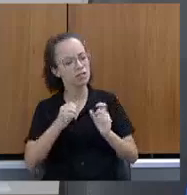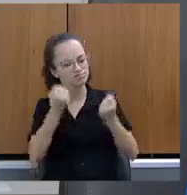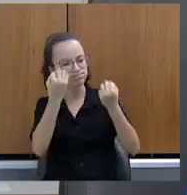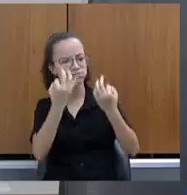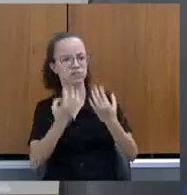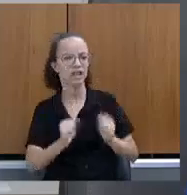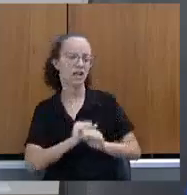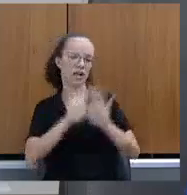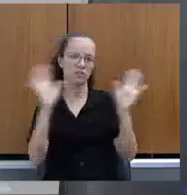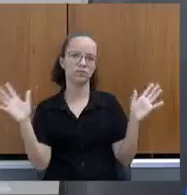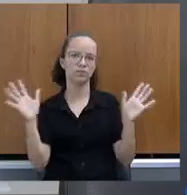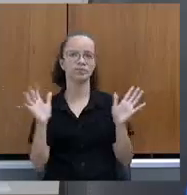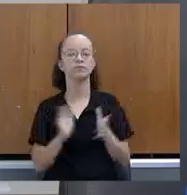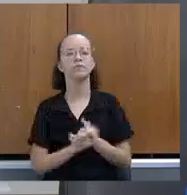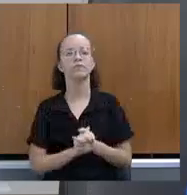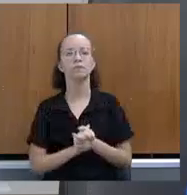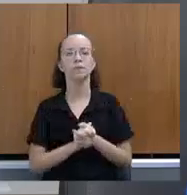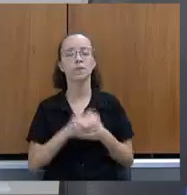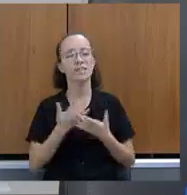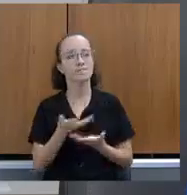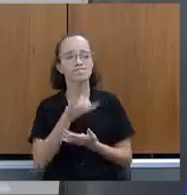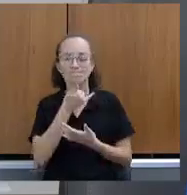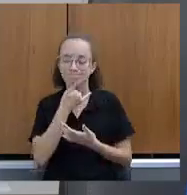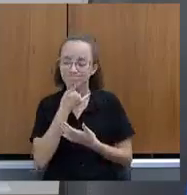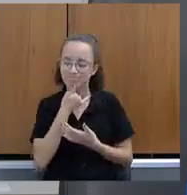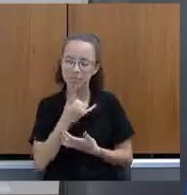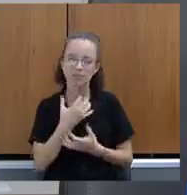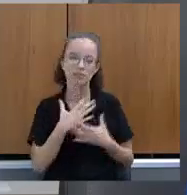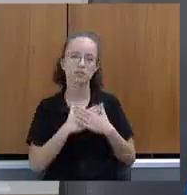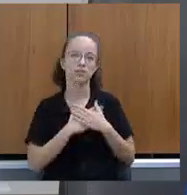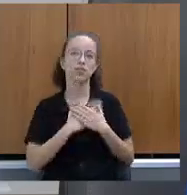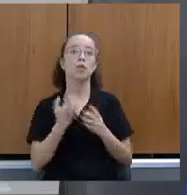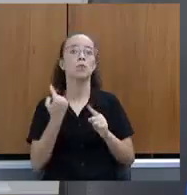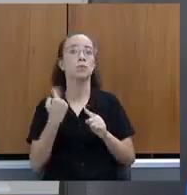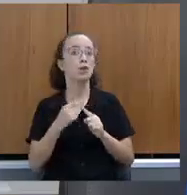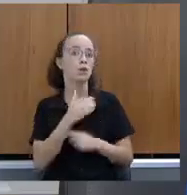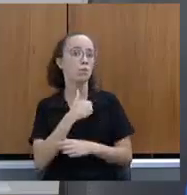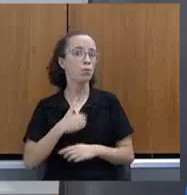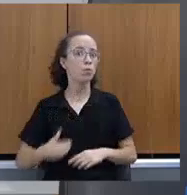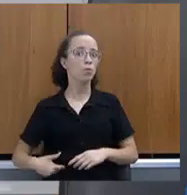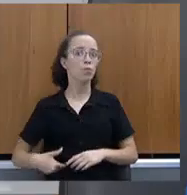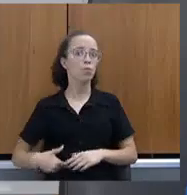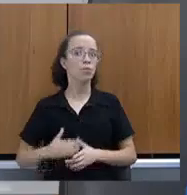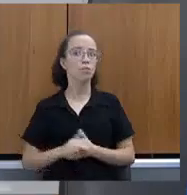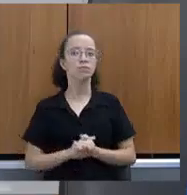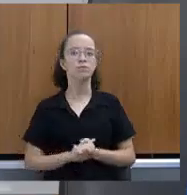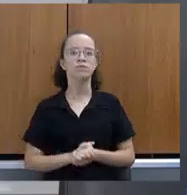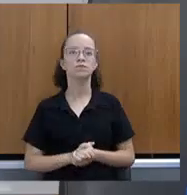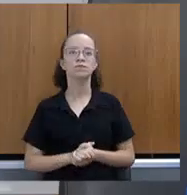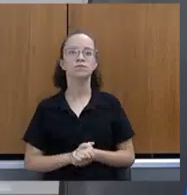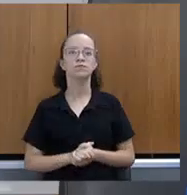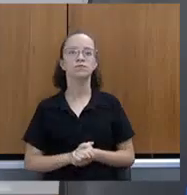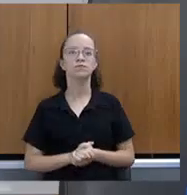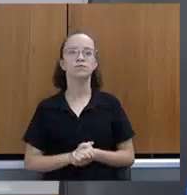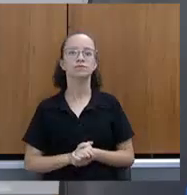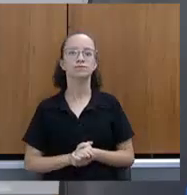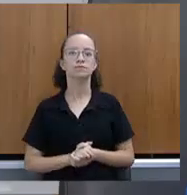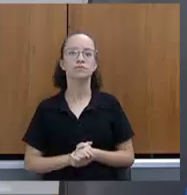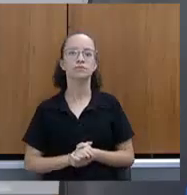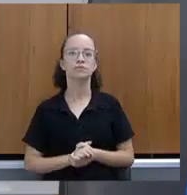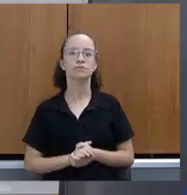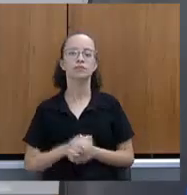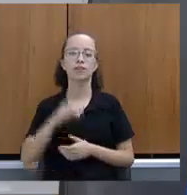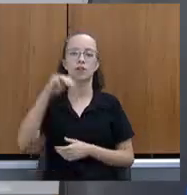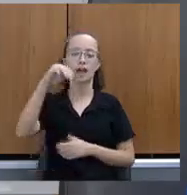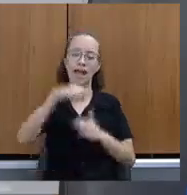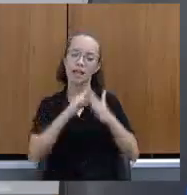encaminhamentos pertinentes e no mais é lamentar porque para o governo a mineração na